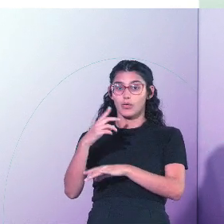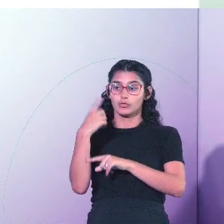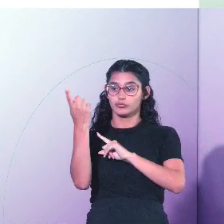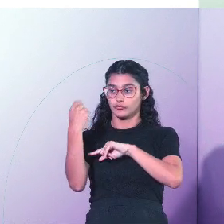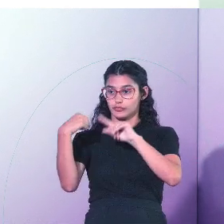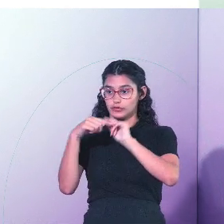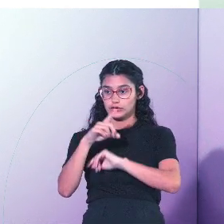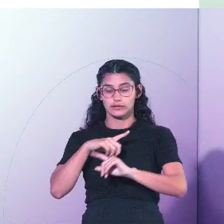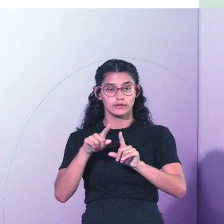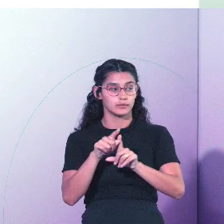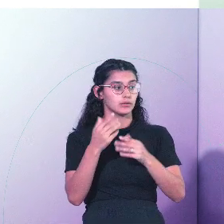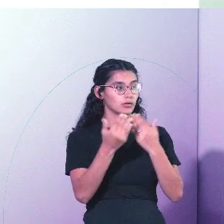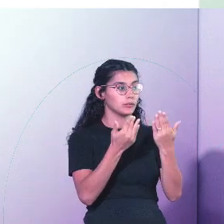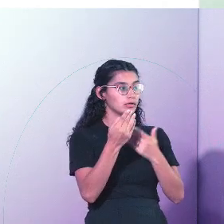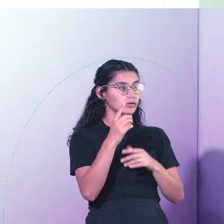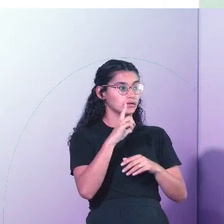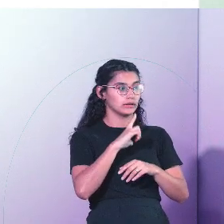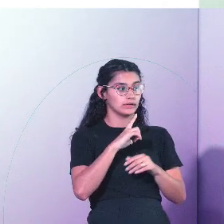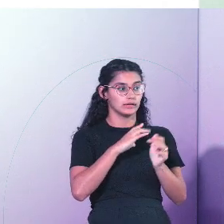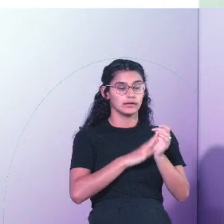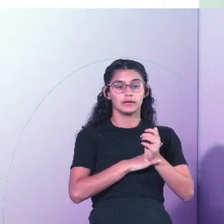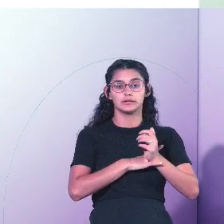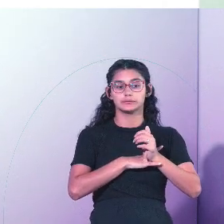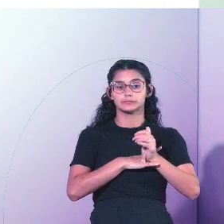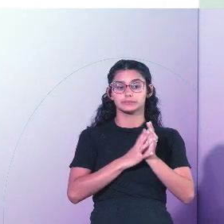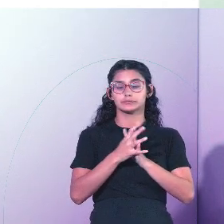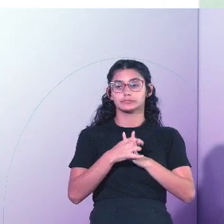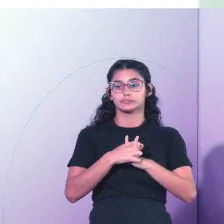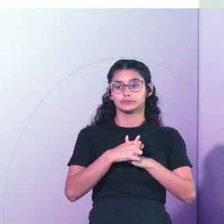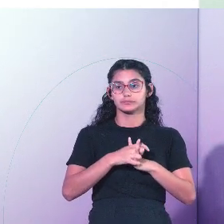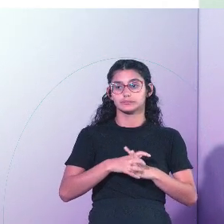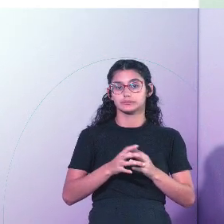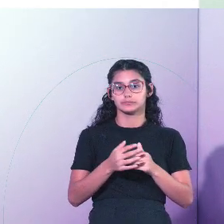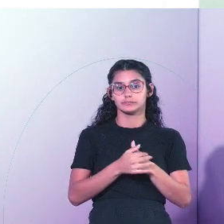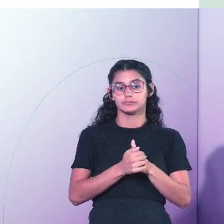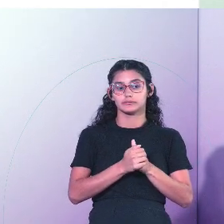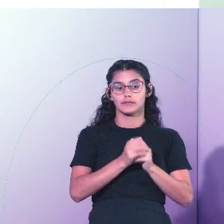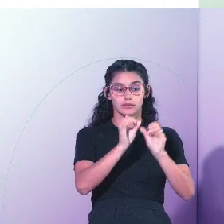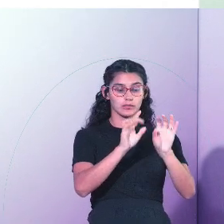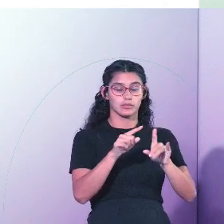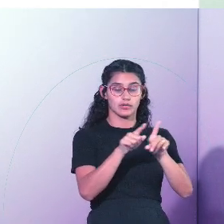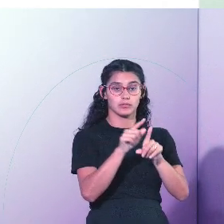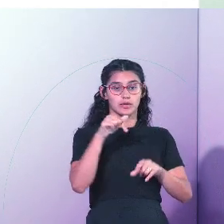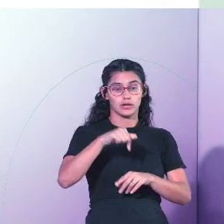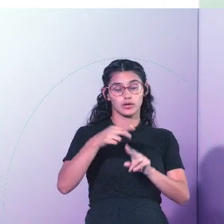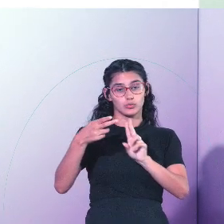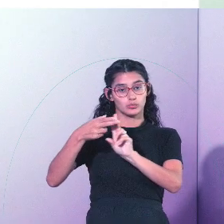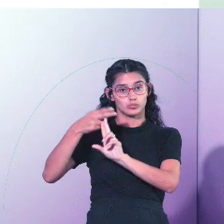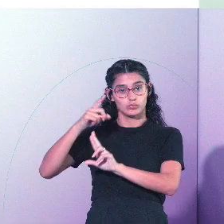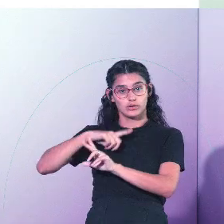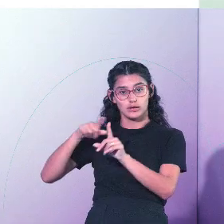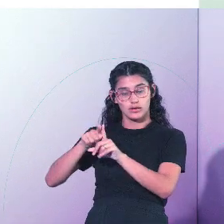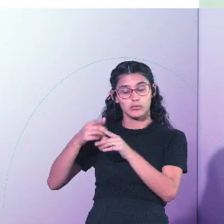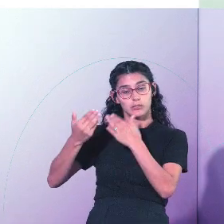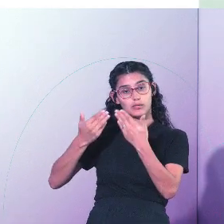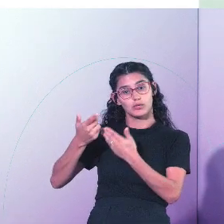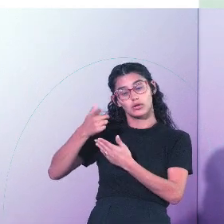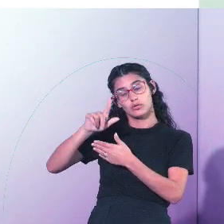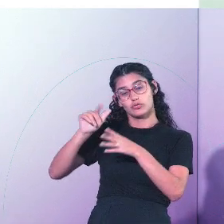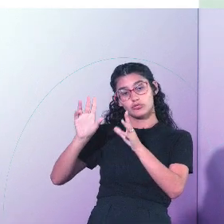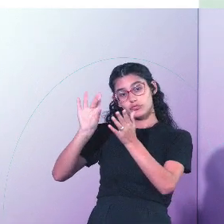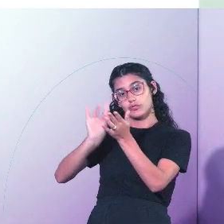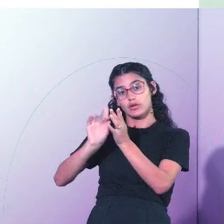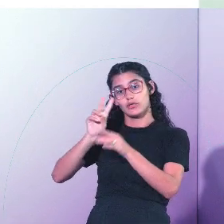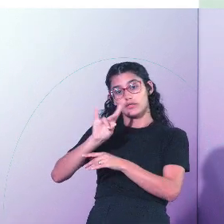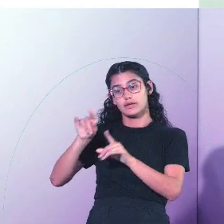desenvolvedor, do comparador, que não necessariamente, especialmente no nosso caso aqui do SUS, o comparador não necessariamente